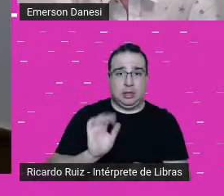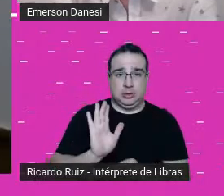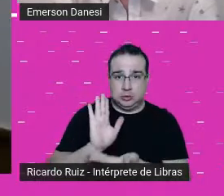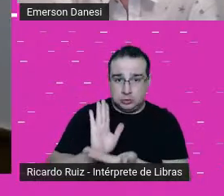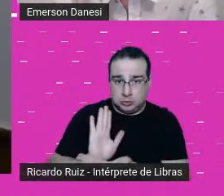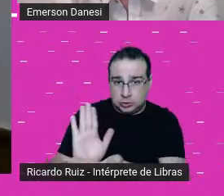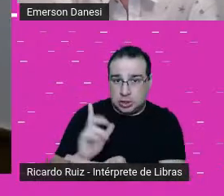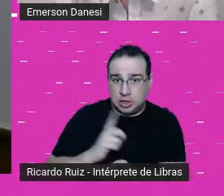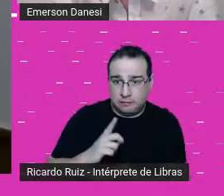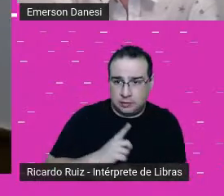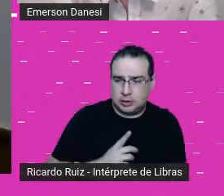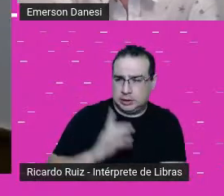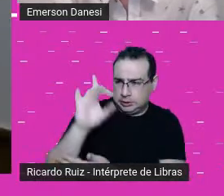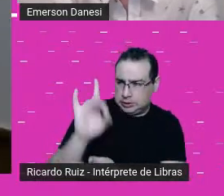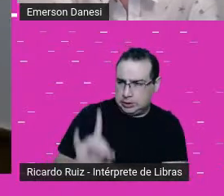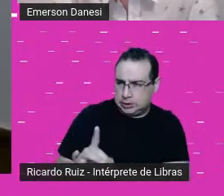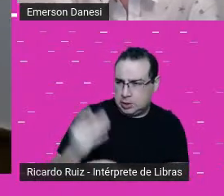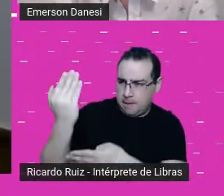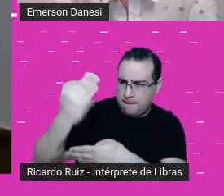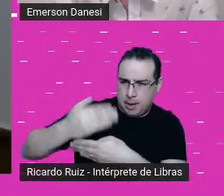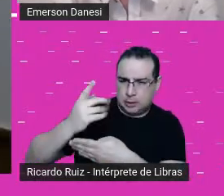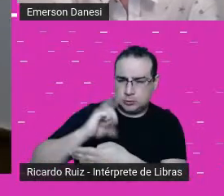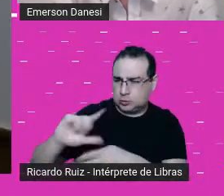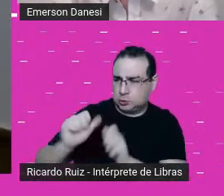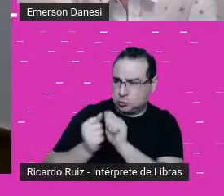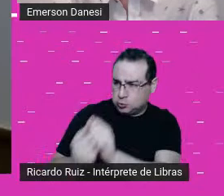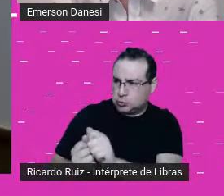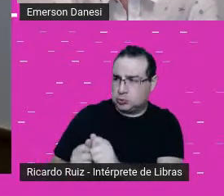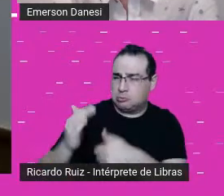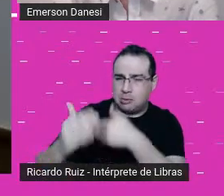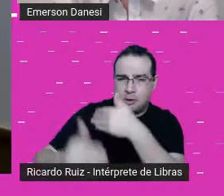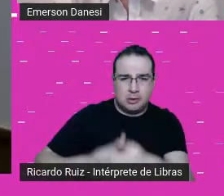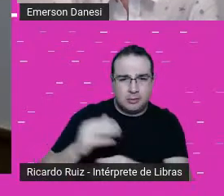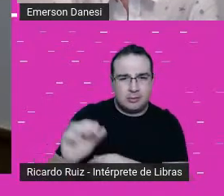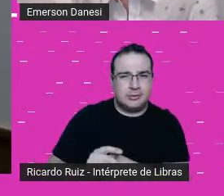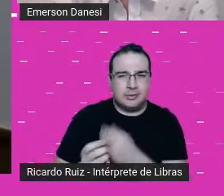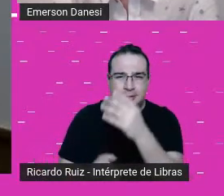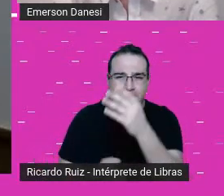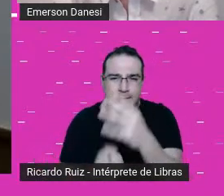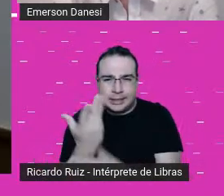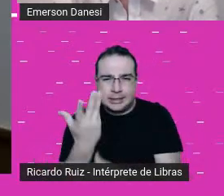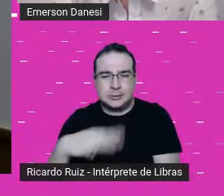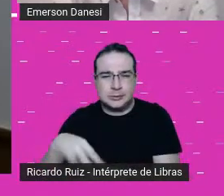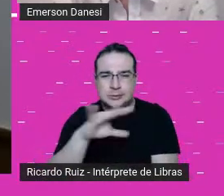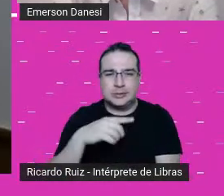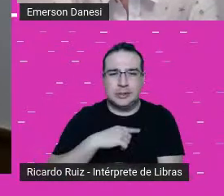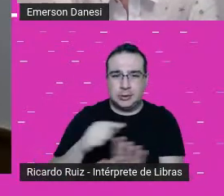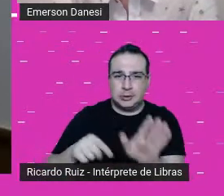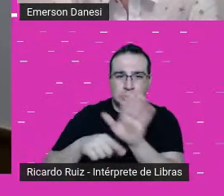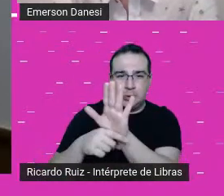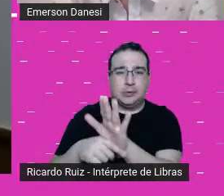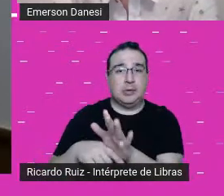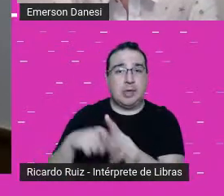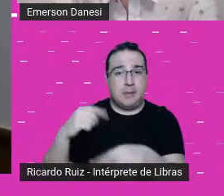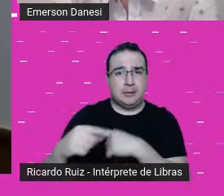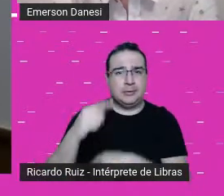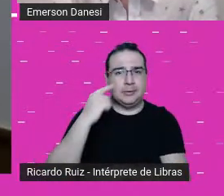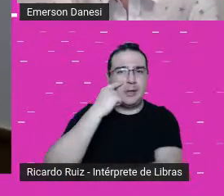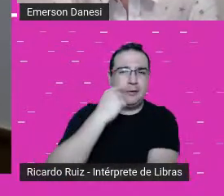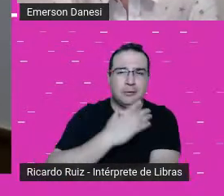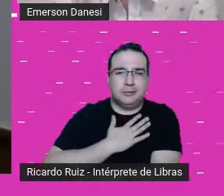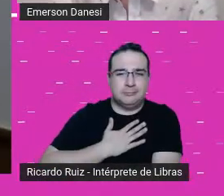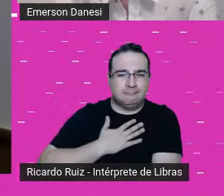o processo criativo todo, que foi uma das coisas mais importantes que eu já experienciei, e eu acho que eu ainda